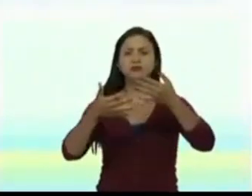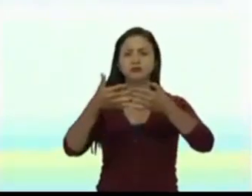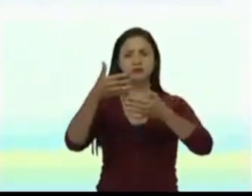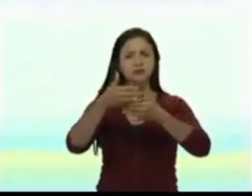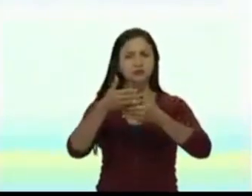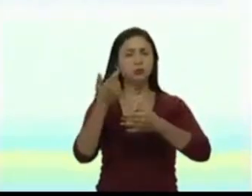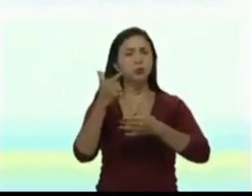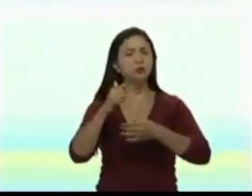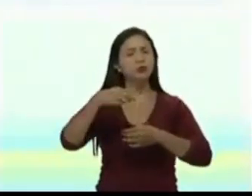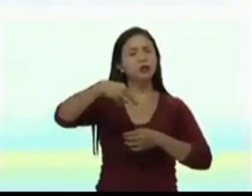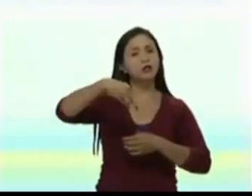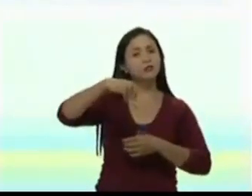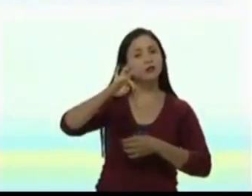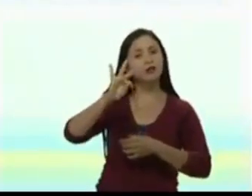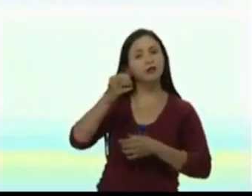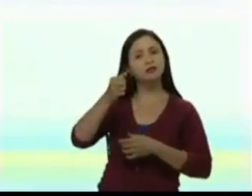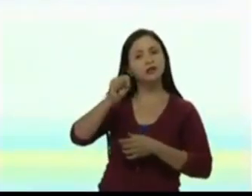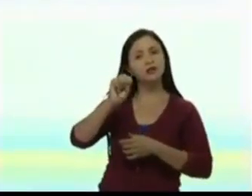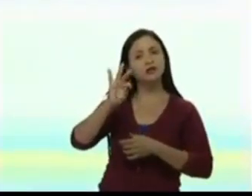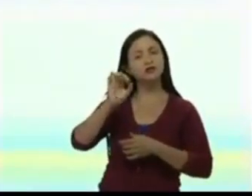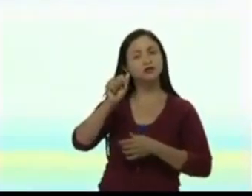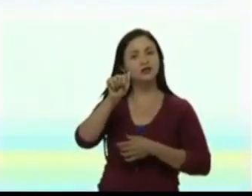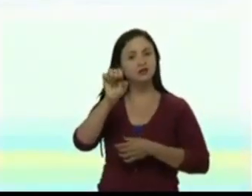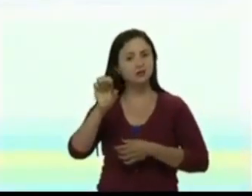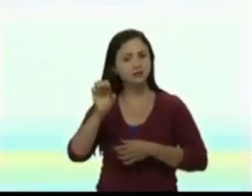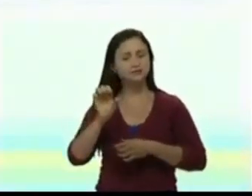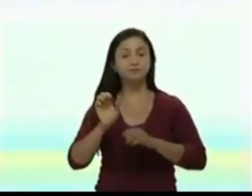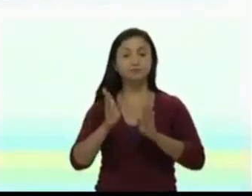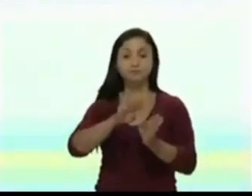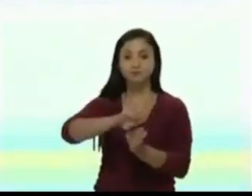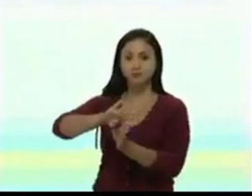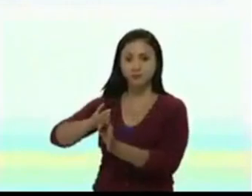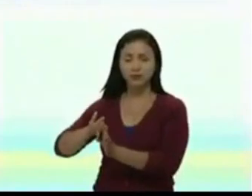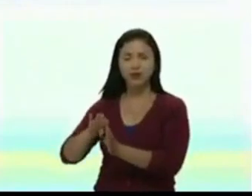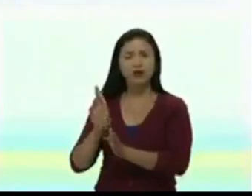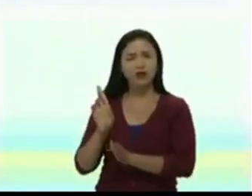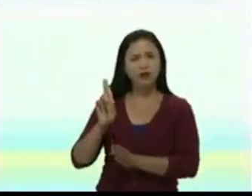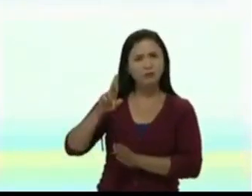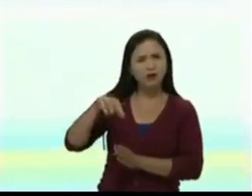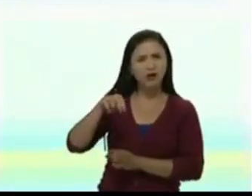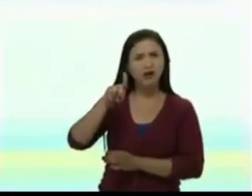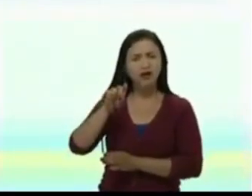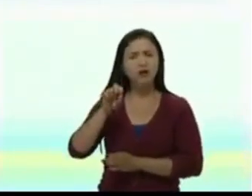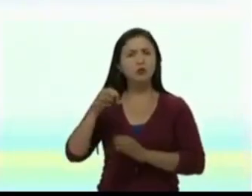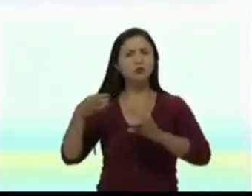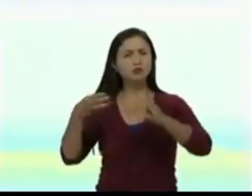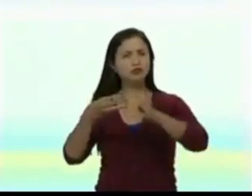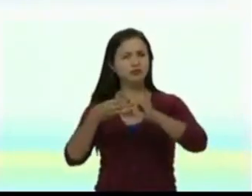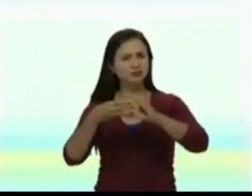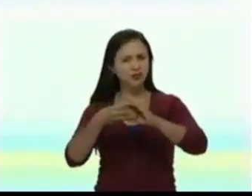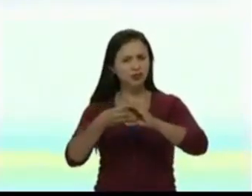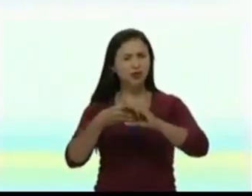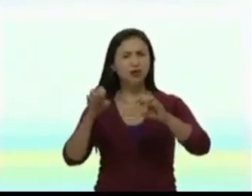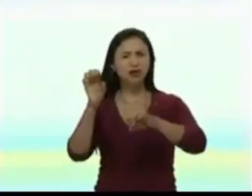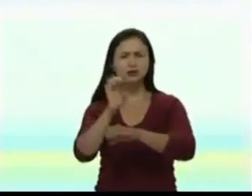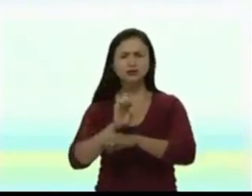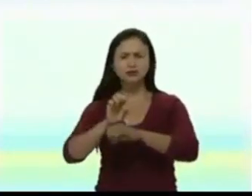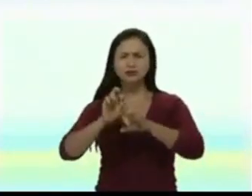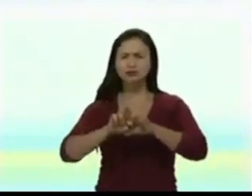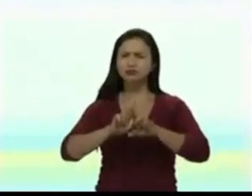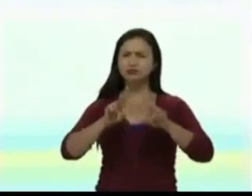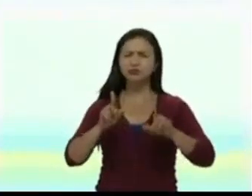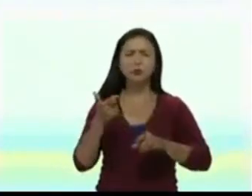ocorre metástase. Já nas neoplasias malignas, as células são anaplásicas, têm uma estrutura atípica e não